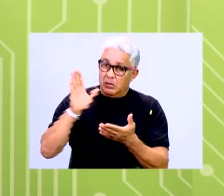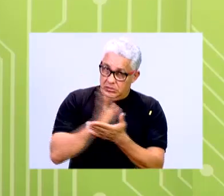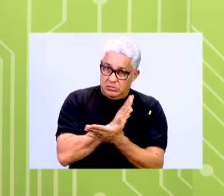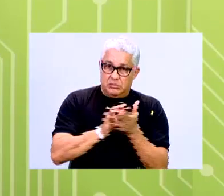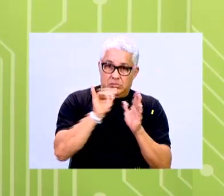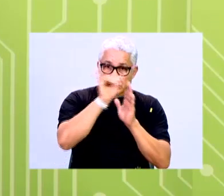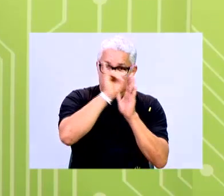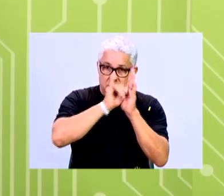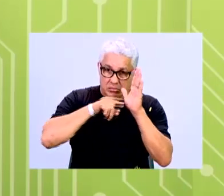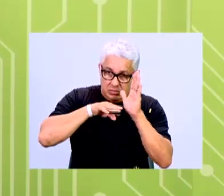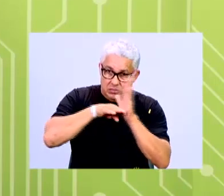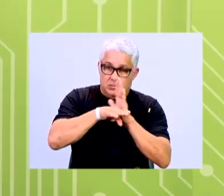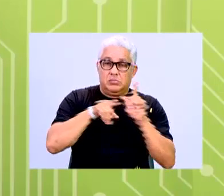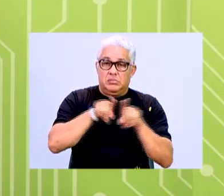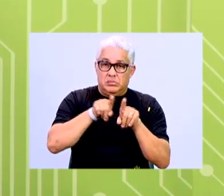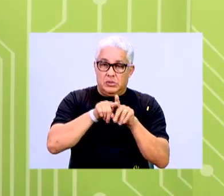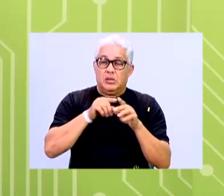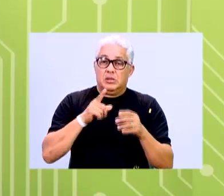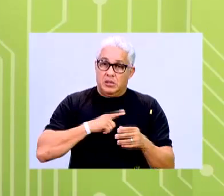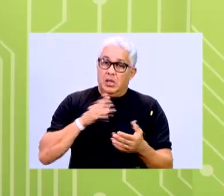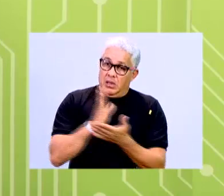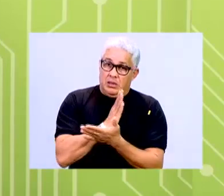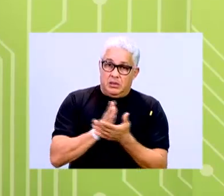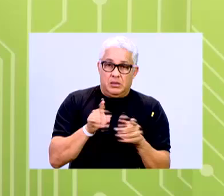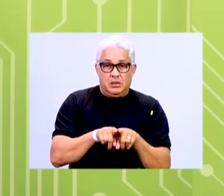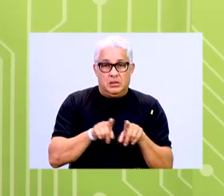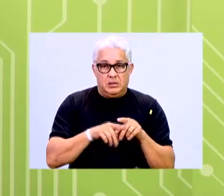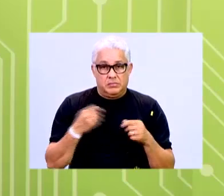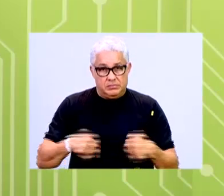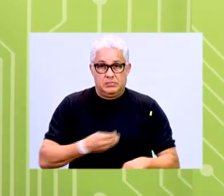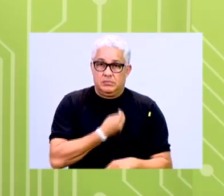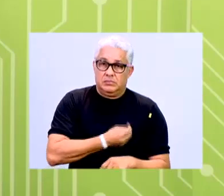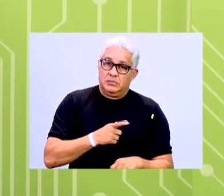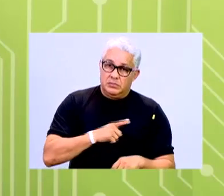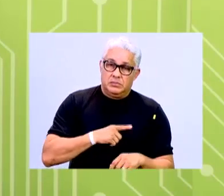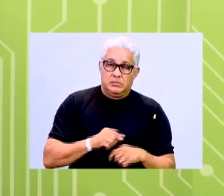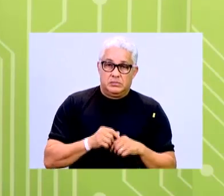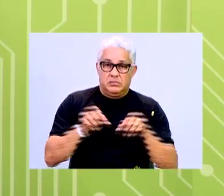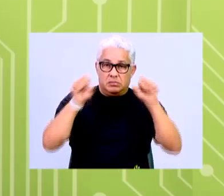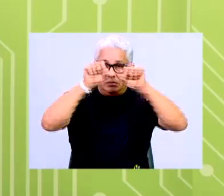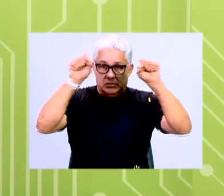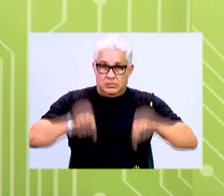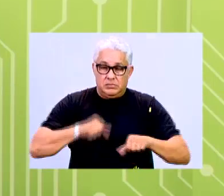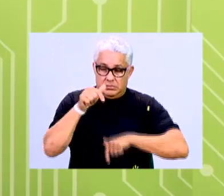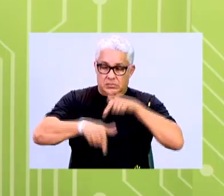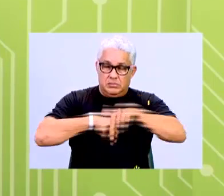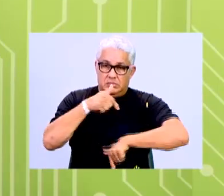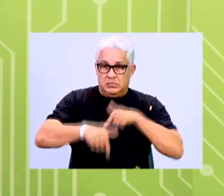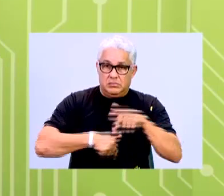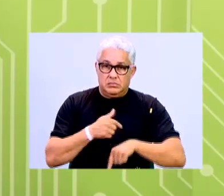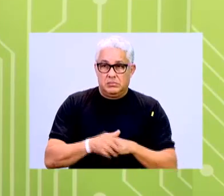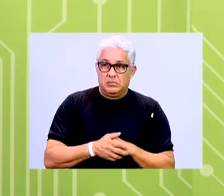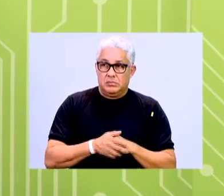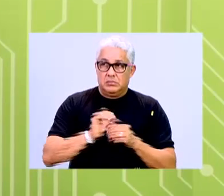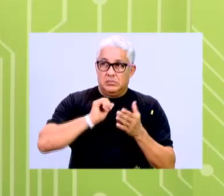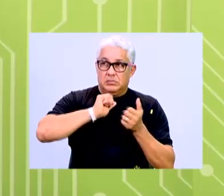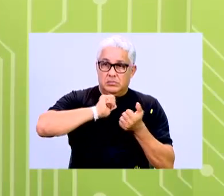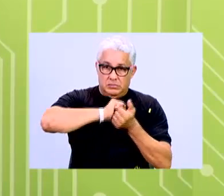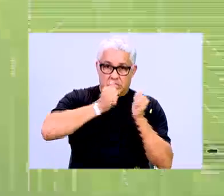e que outros requisitos existam para que o sistema possa funcionar de forma